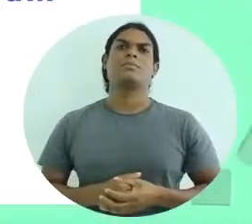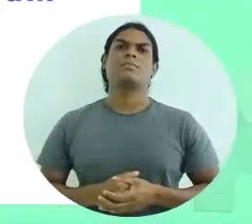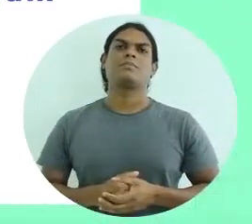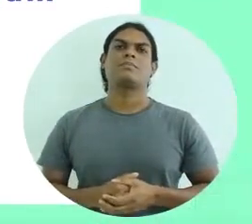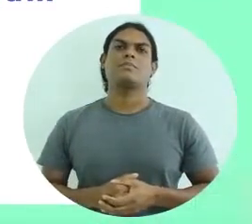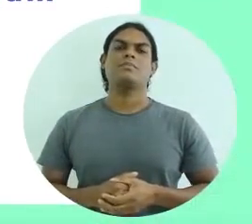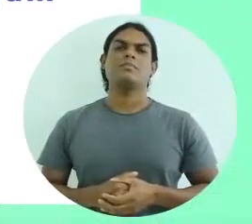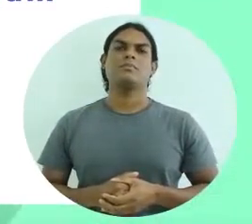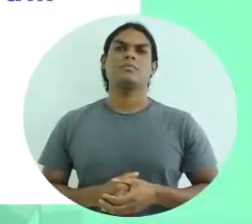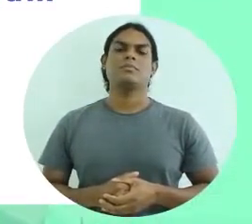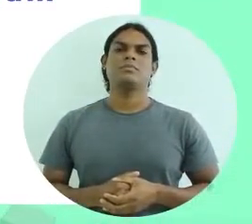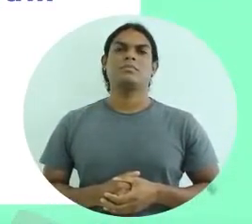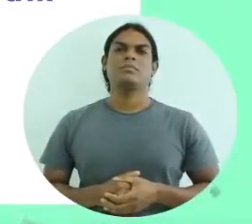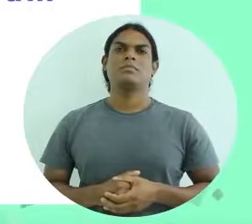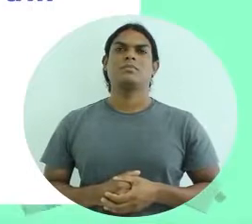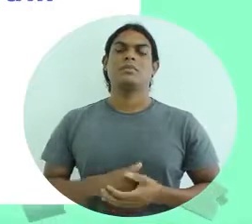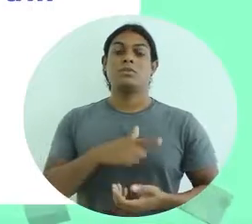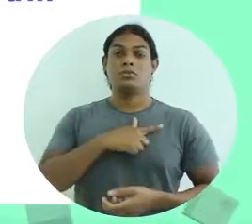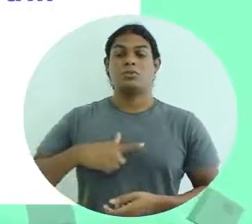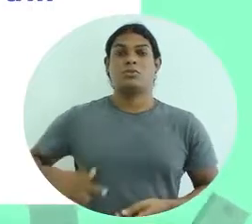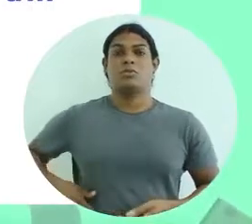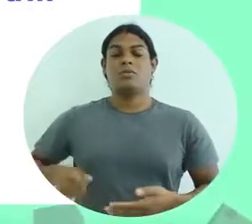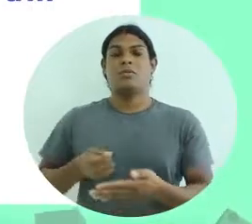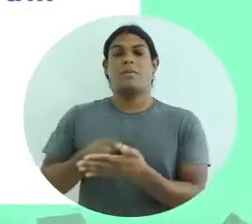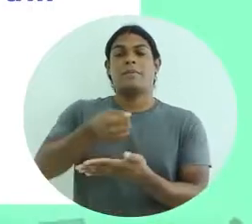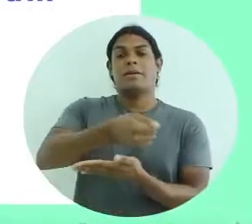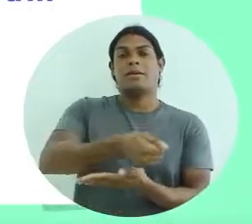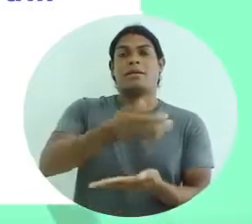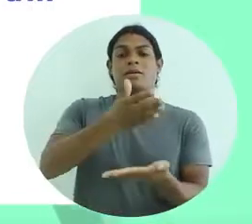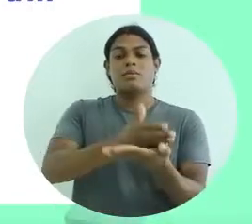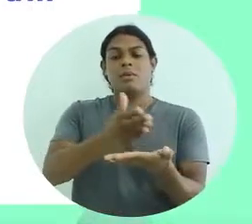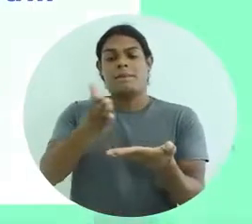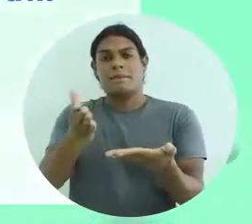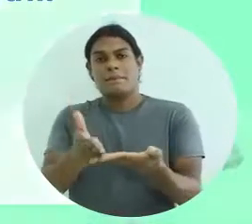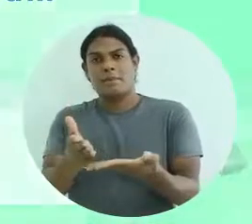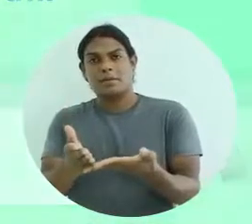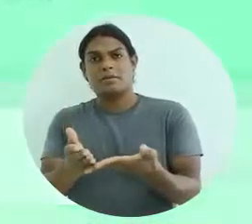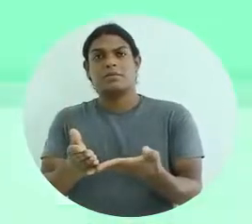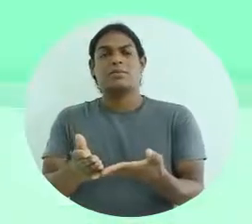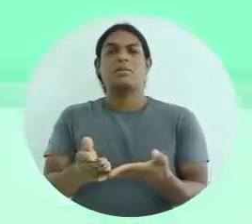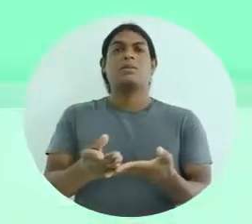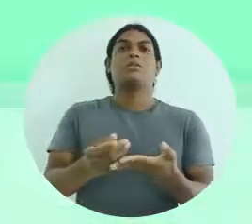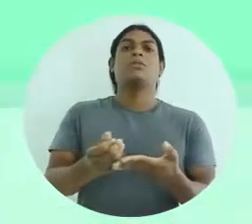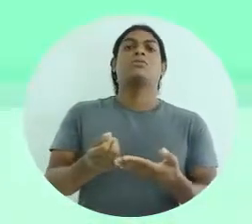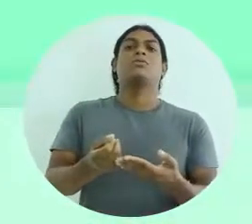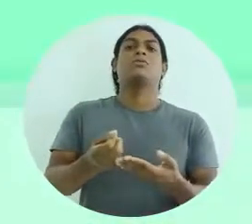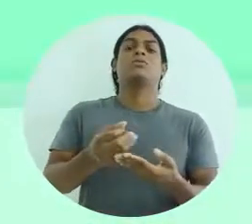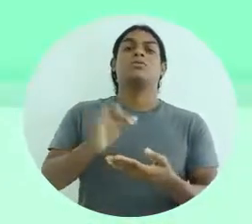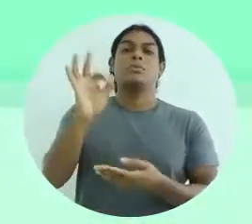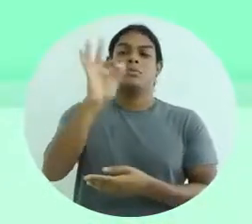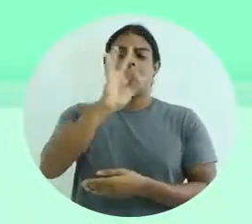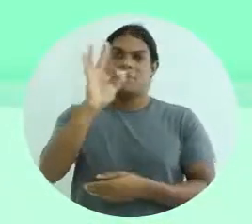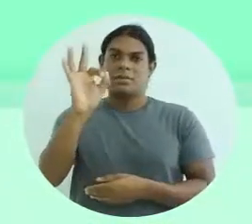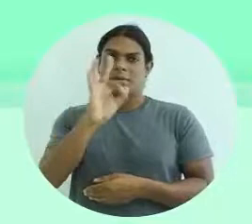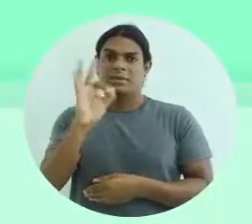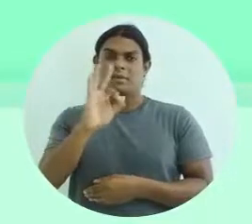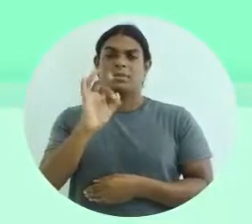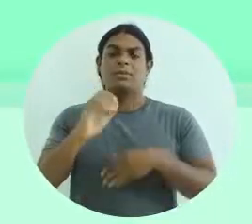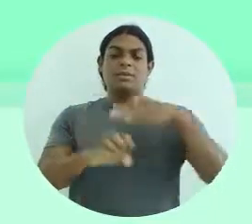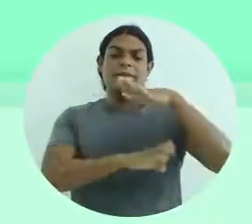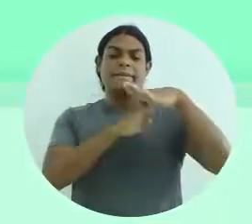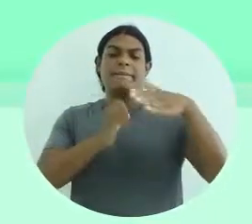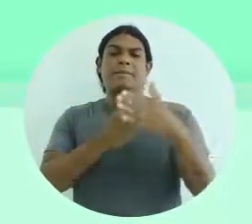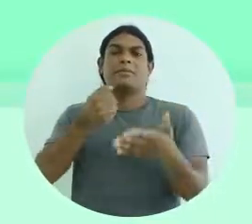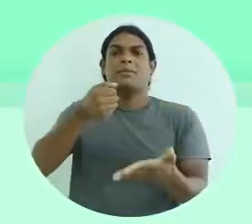Então, o governo vai pagar parte dos juros que ele pagaria mensalmente desse financiamento obtido